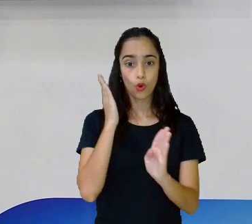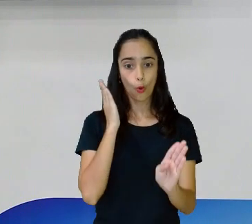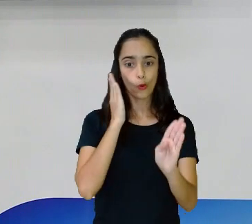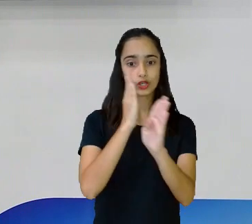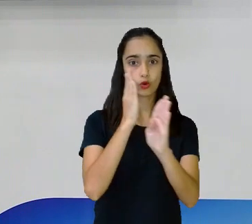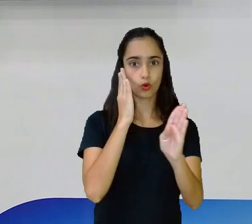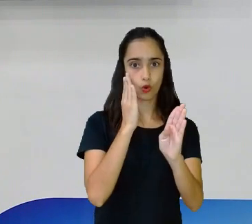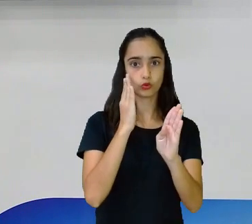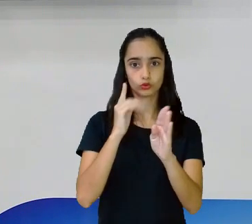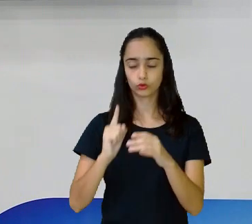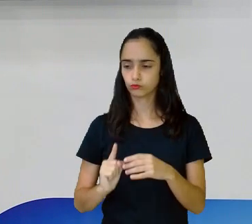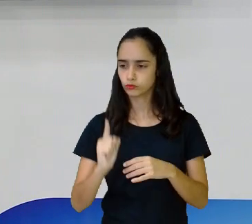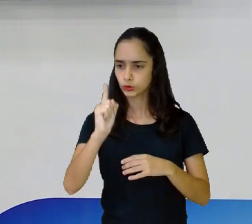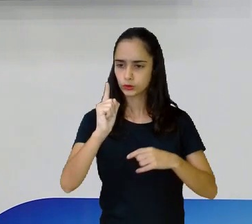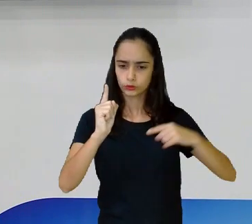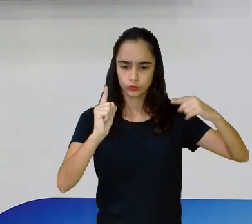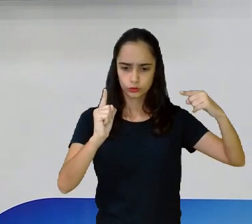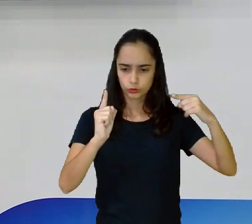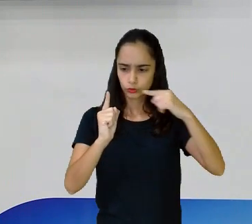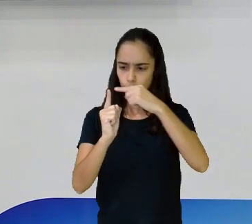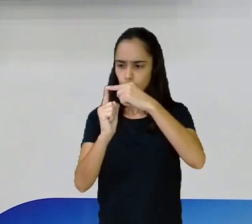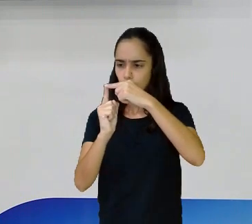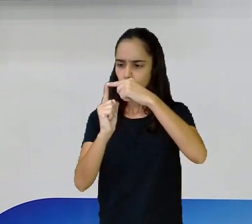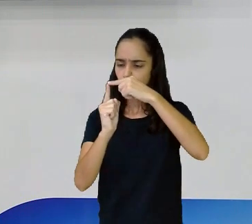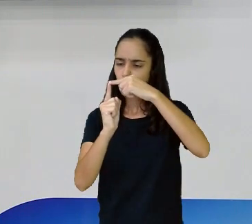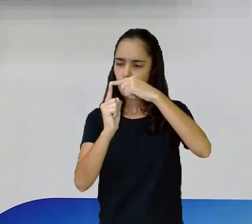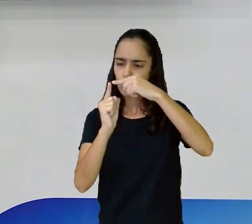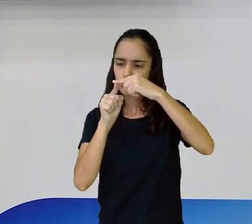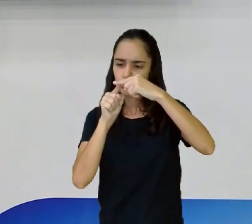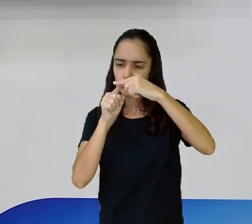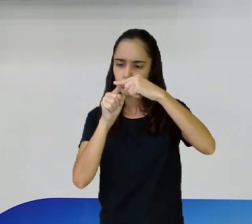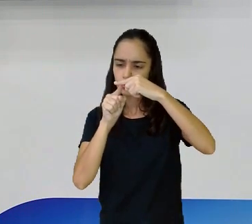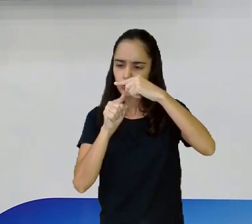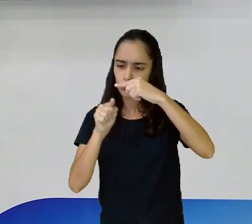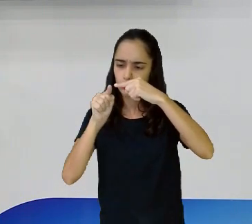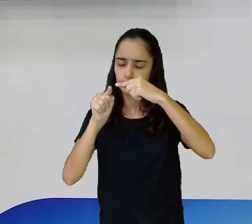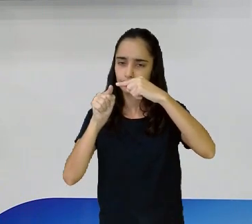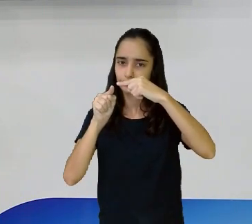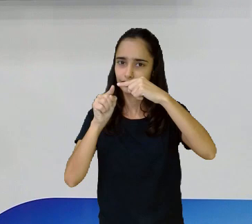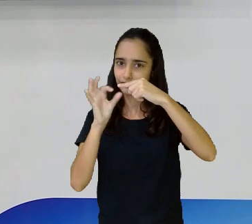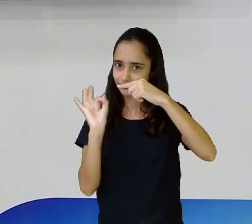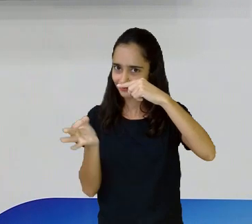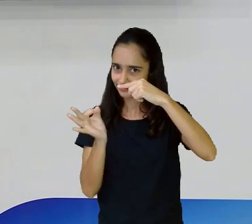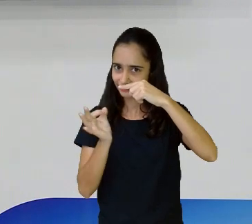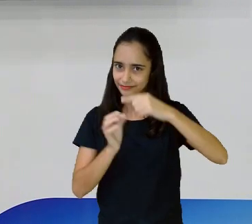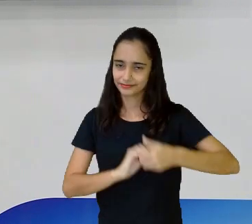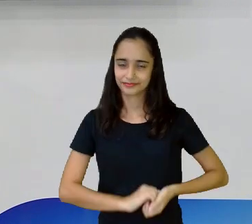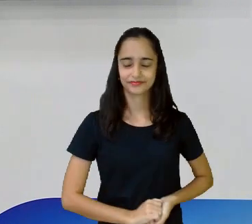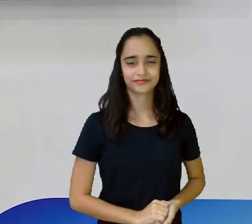duas retas, né, lembra? A gente tem o nosso ângulo.